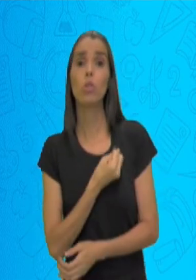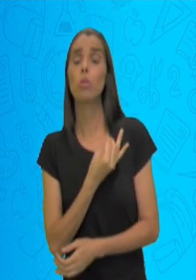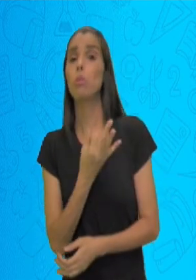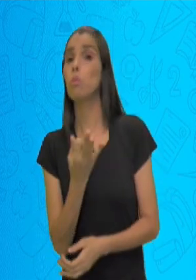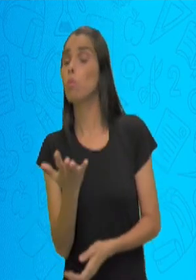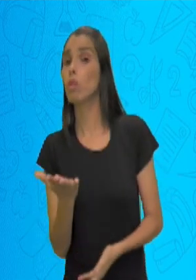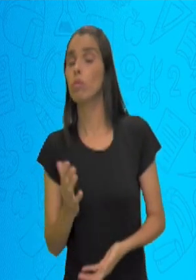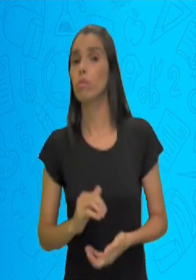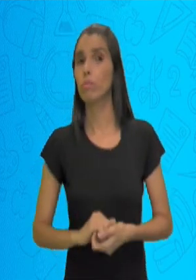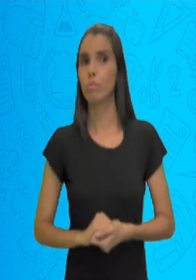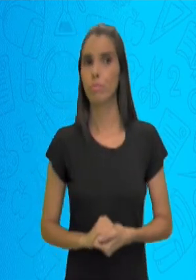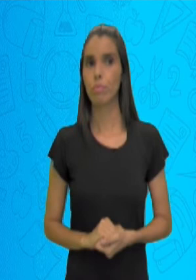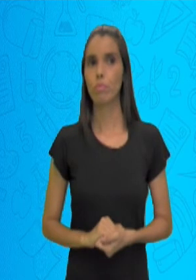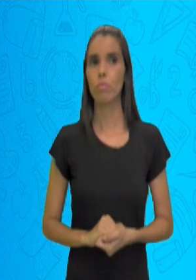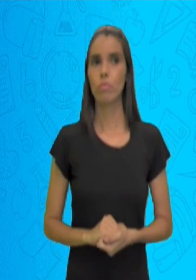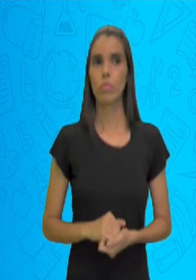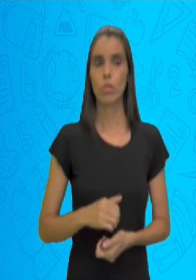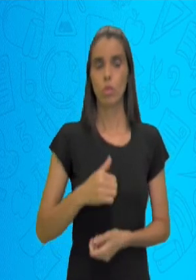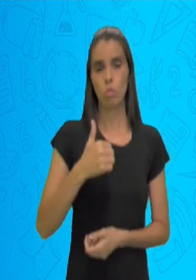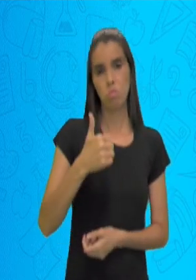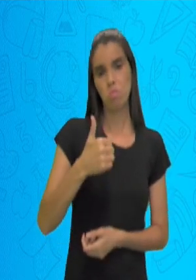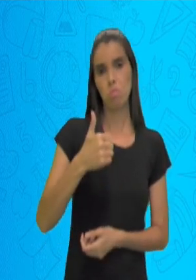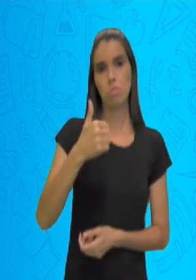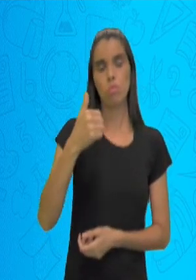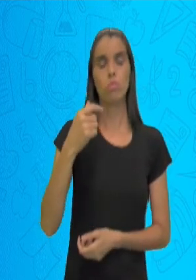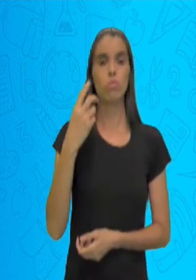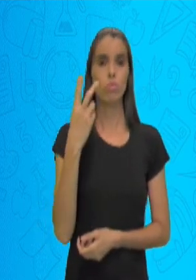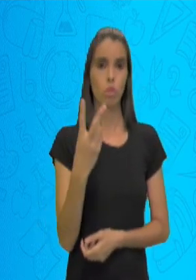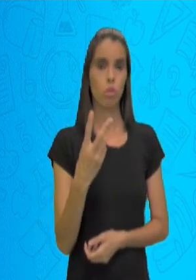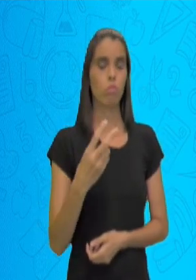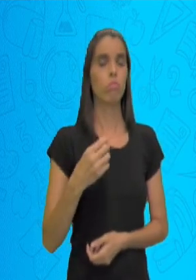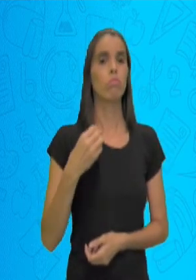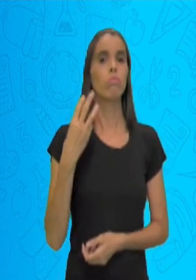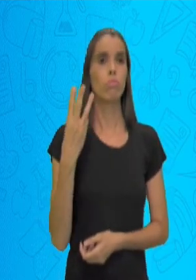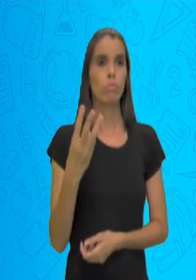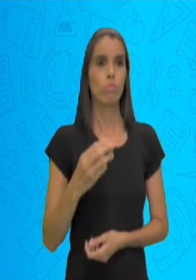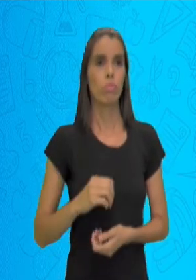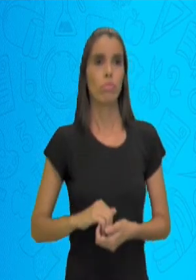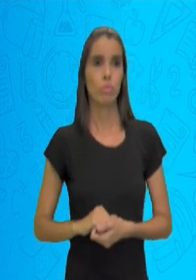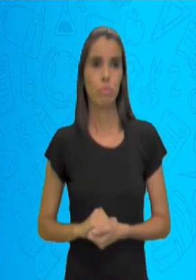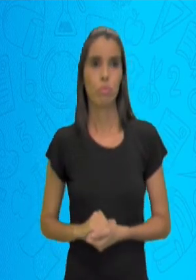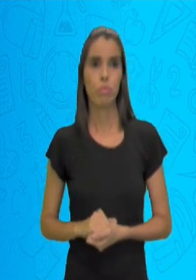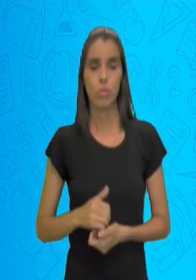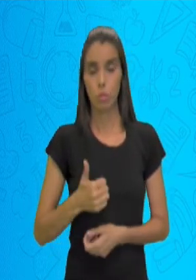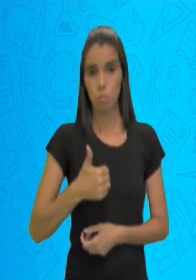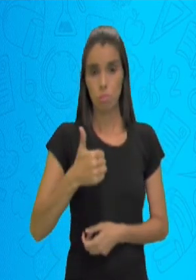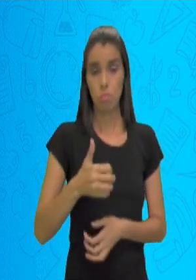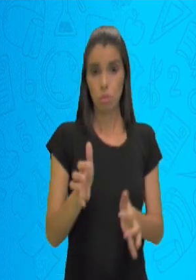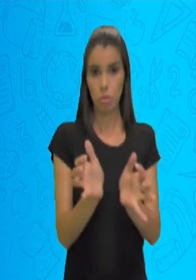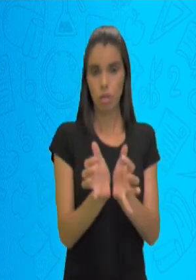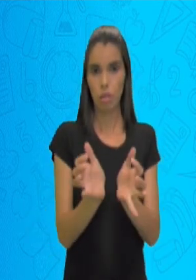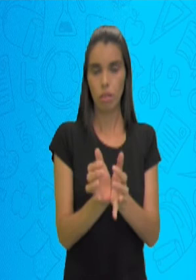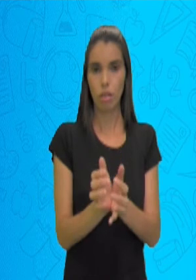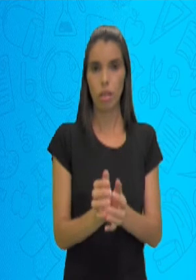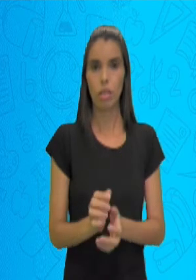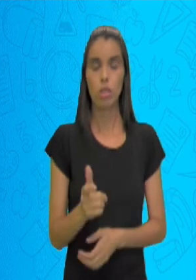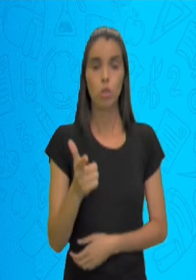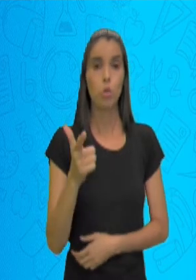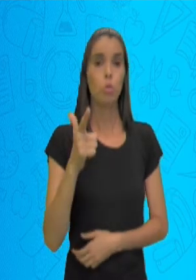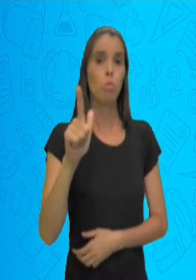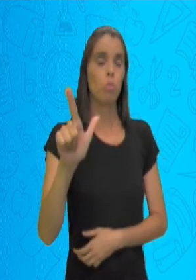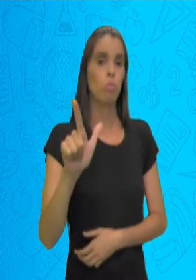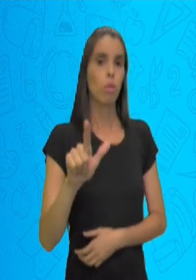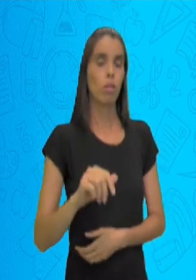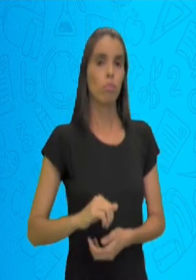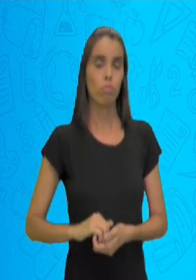ó. 1, 2, 3. Fechei uma classe, a primeira classe. E eu tenho uma aqui. Então,